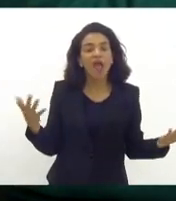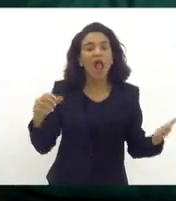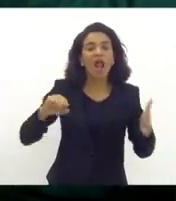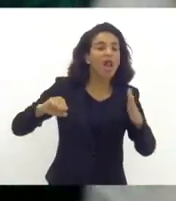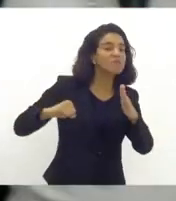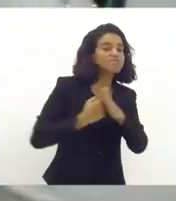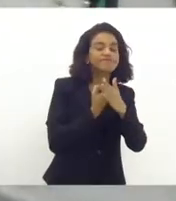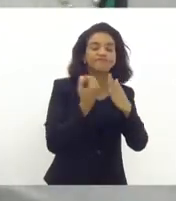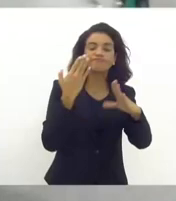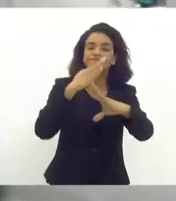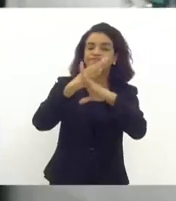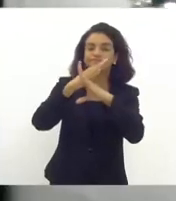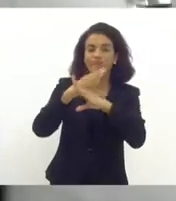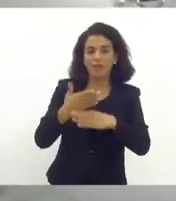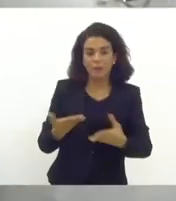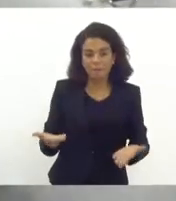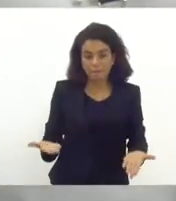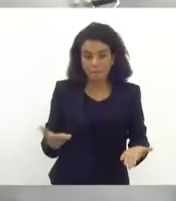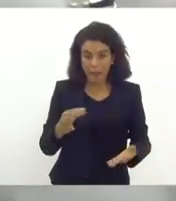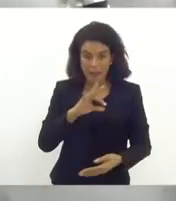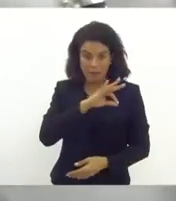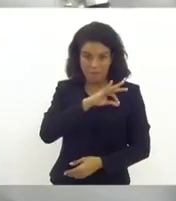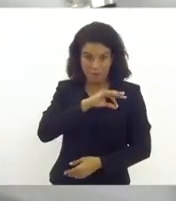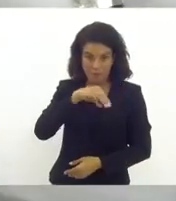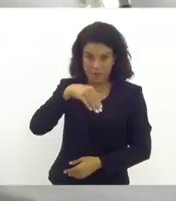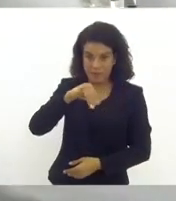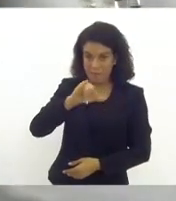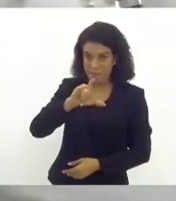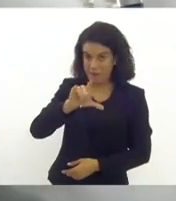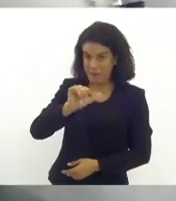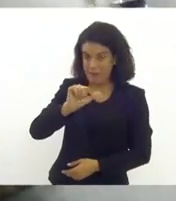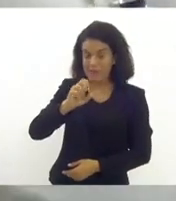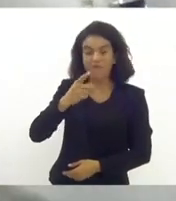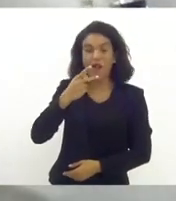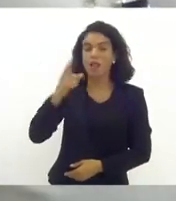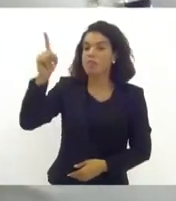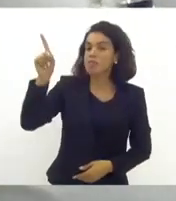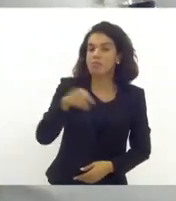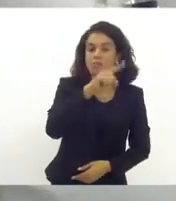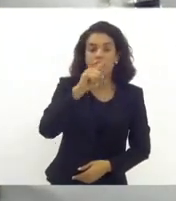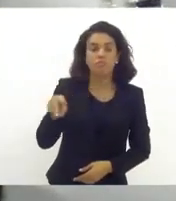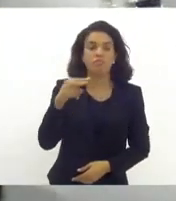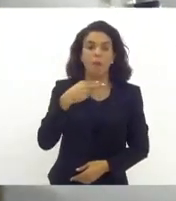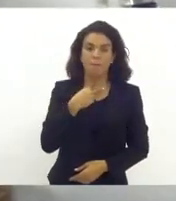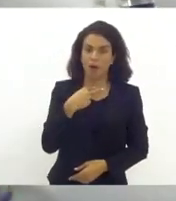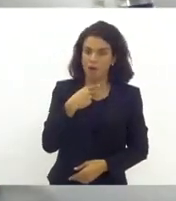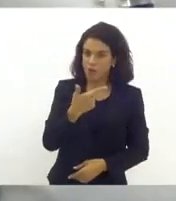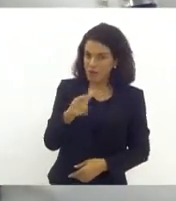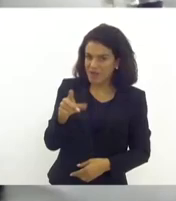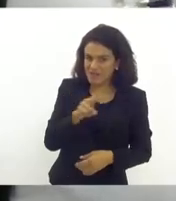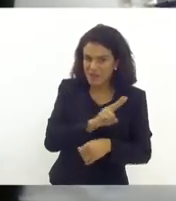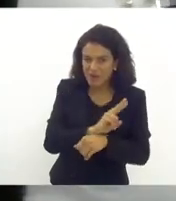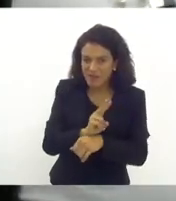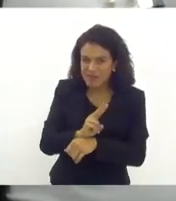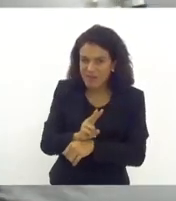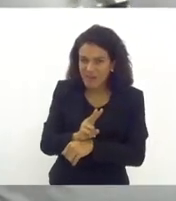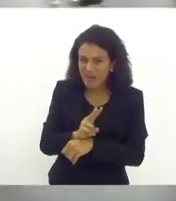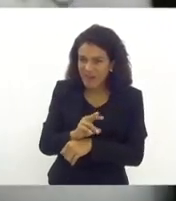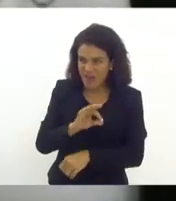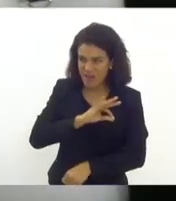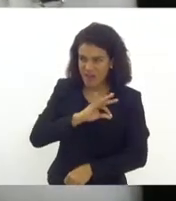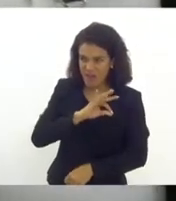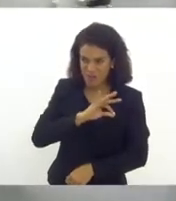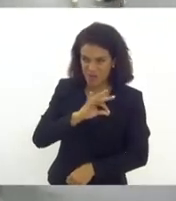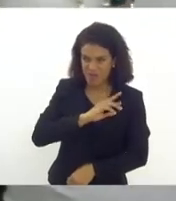bloqueia a polícia militar diz que ali não pode ter bloco porque não tem segurança hora é a polícia